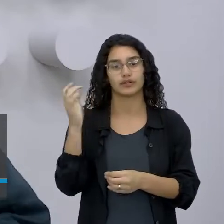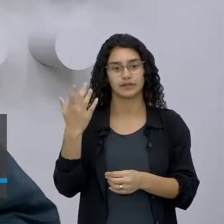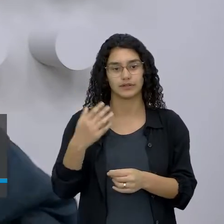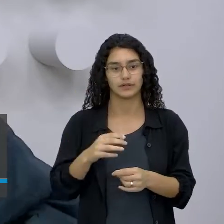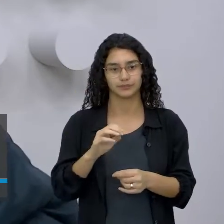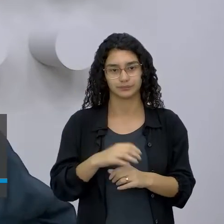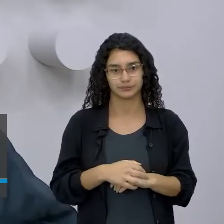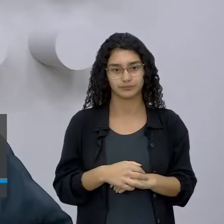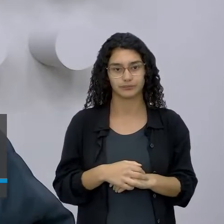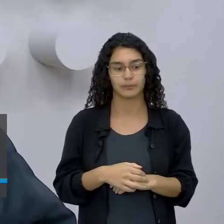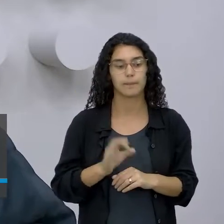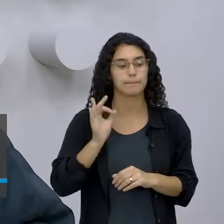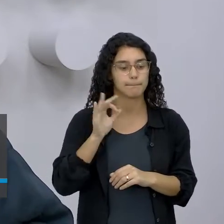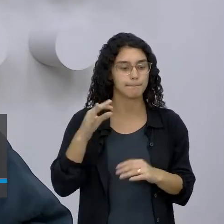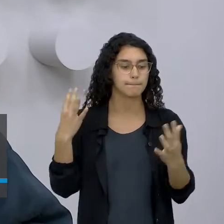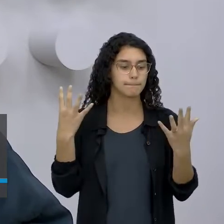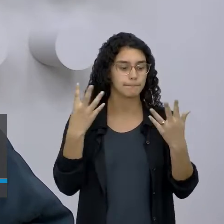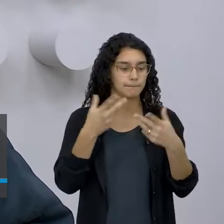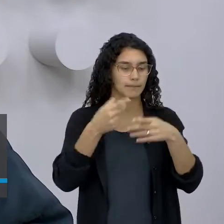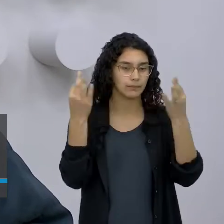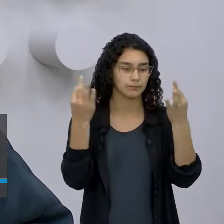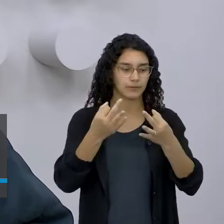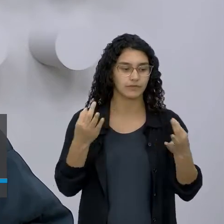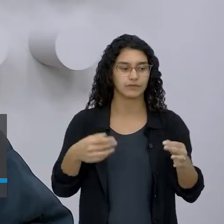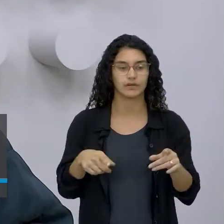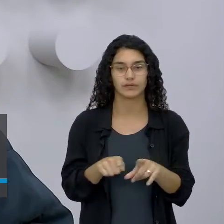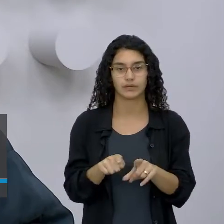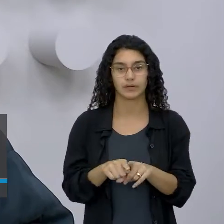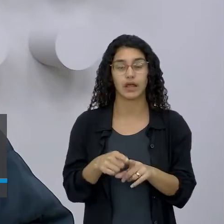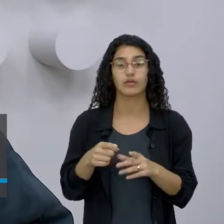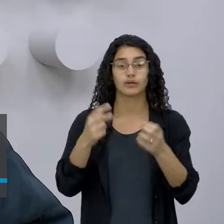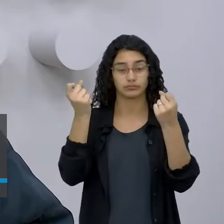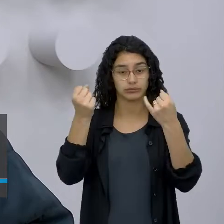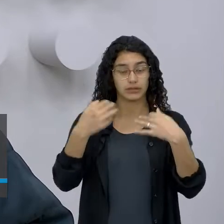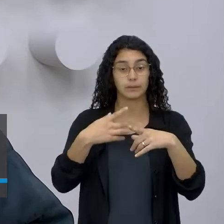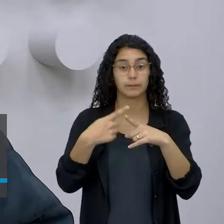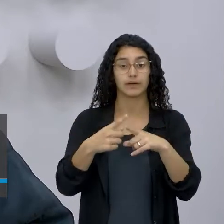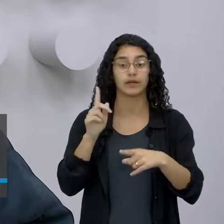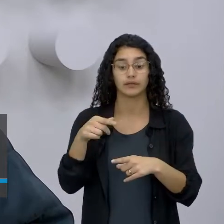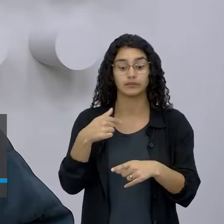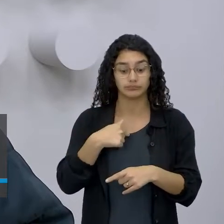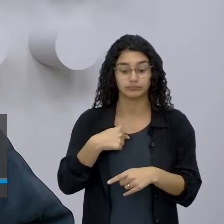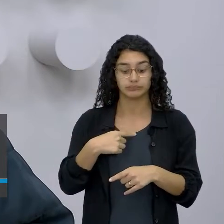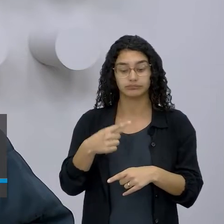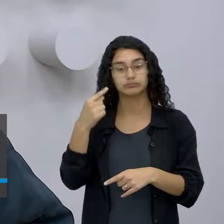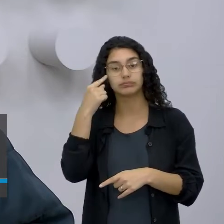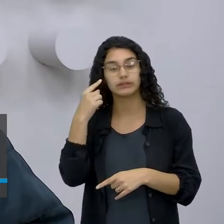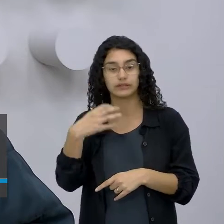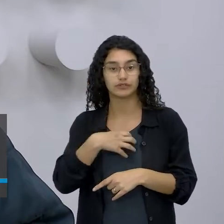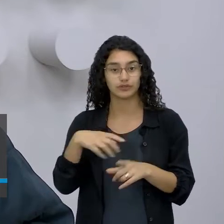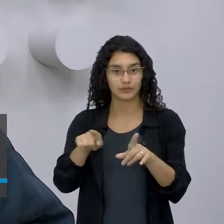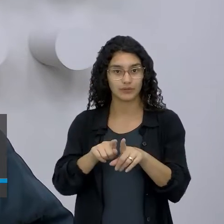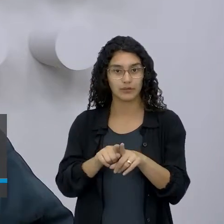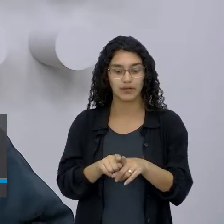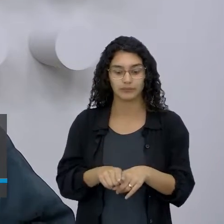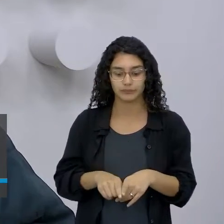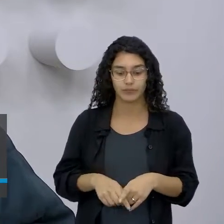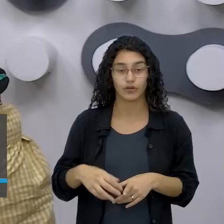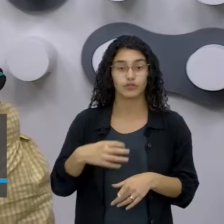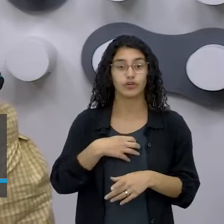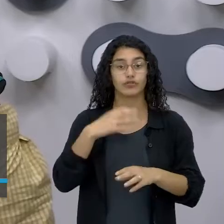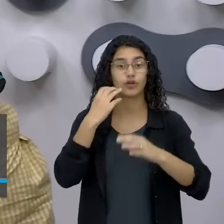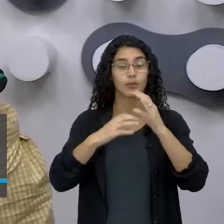exatamente estava acontecendo. Maravilhoso, perfeito aqui a tua explanação, porque eu estava justamente querendo pensar isso. Os veículos